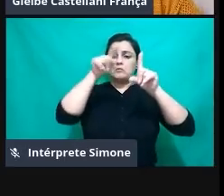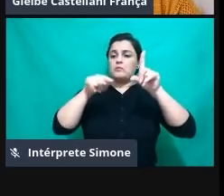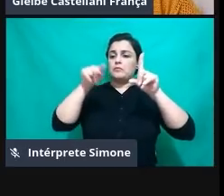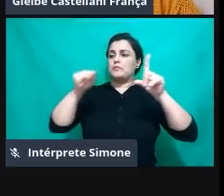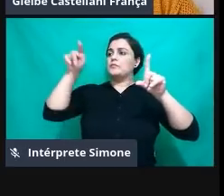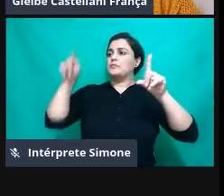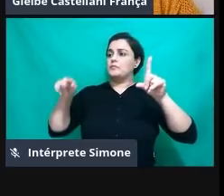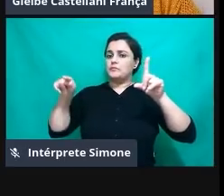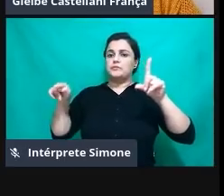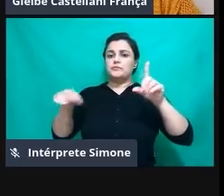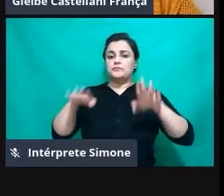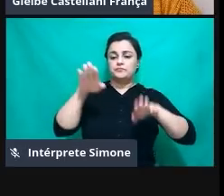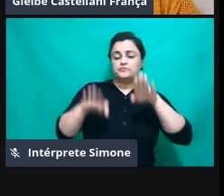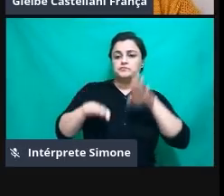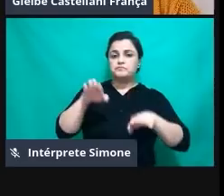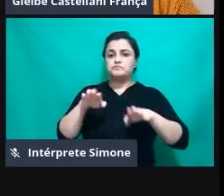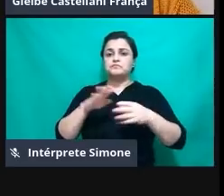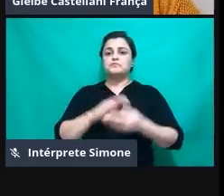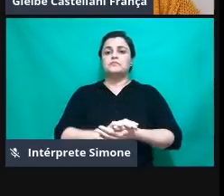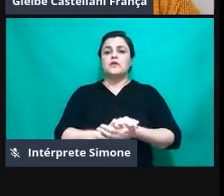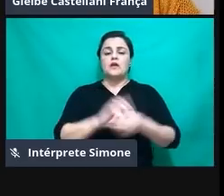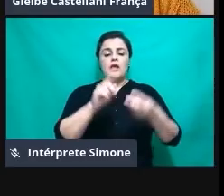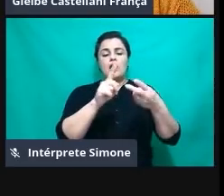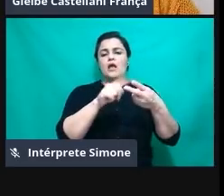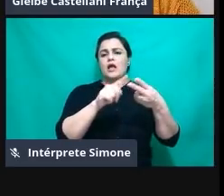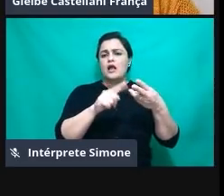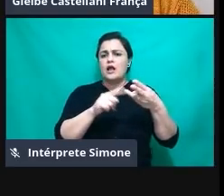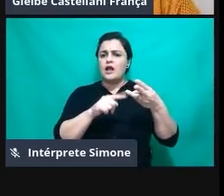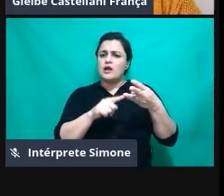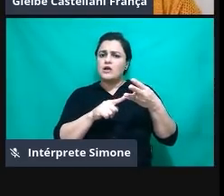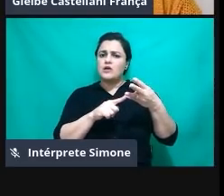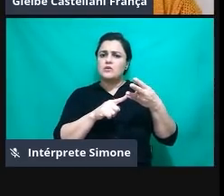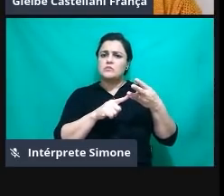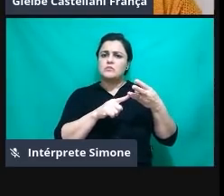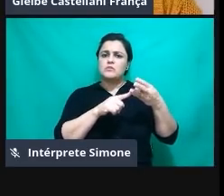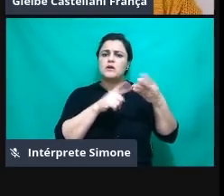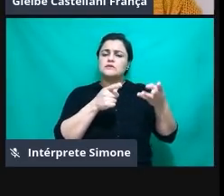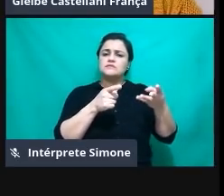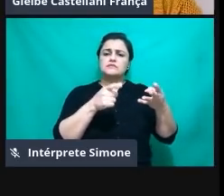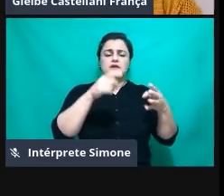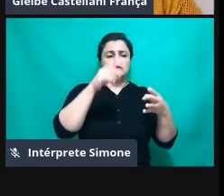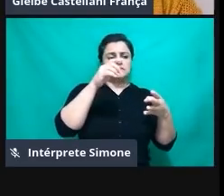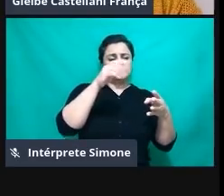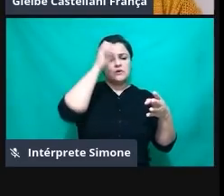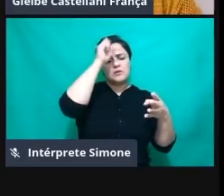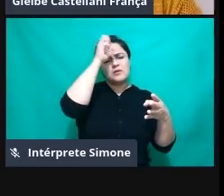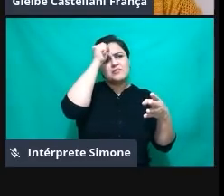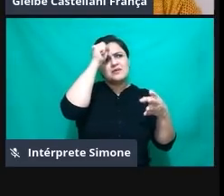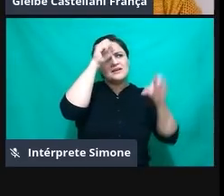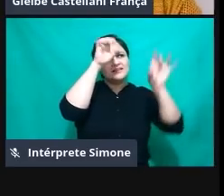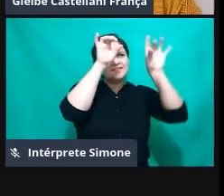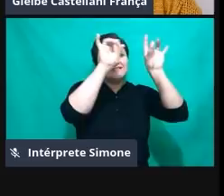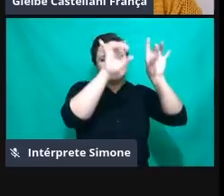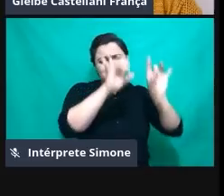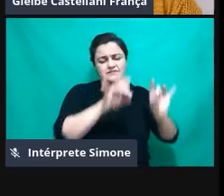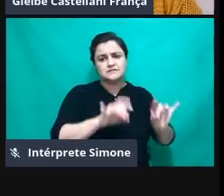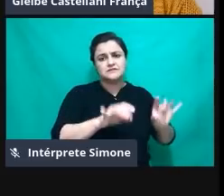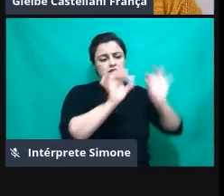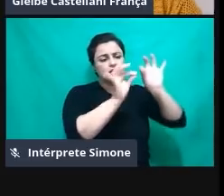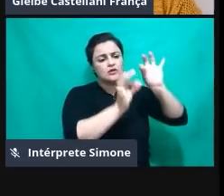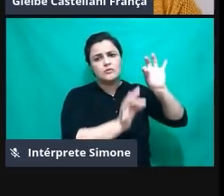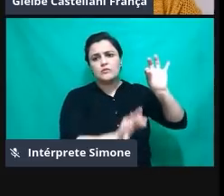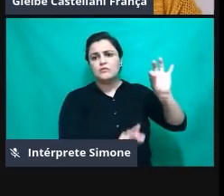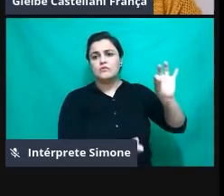temática, ela vai ter o seu conhecimento específico, tá? E também ela irá